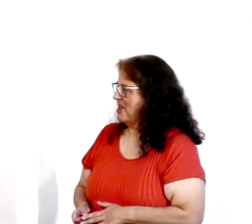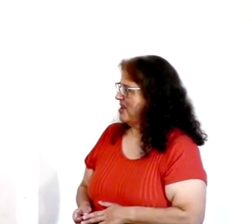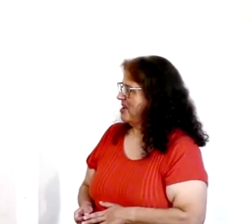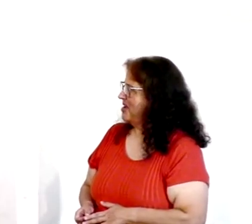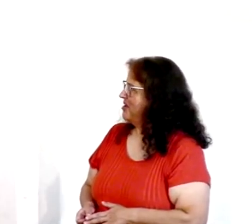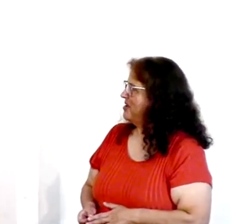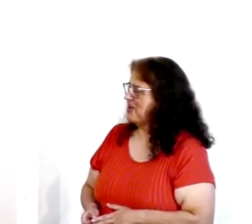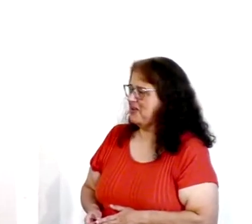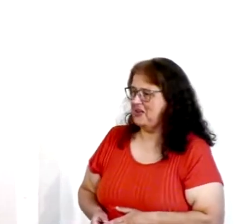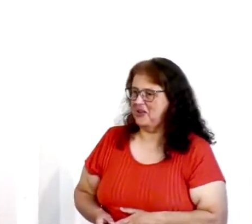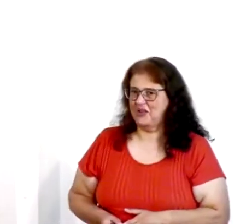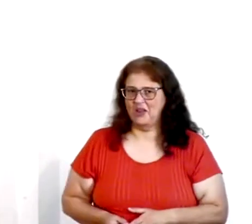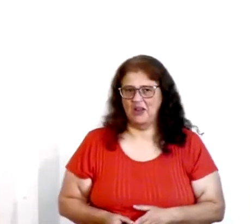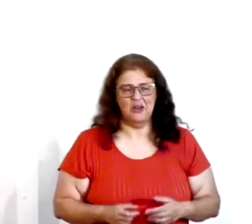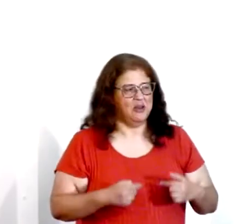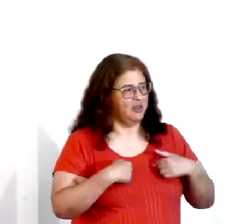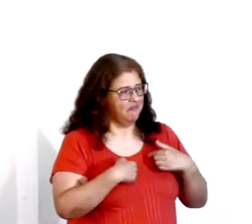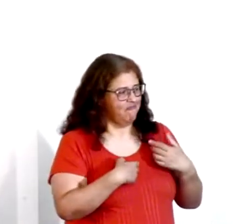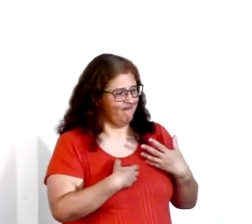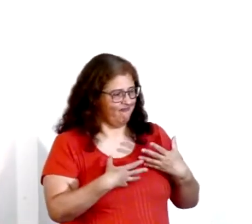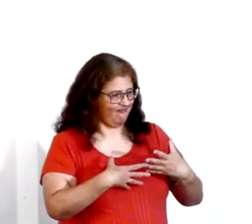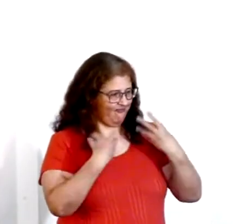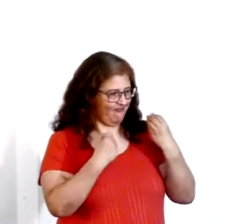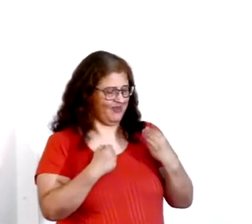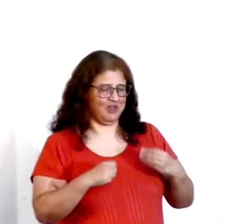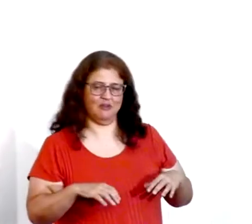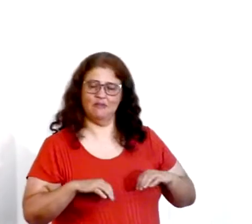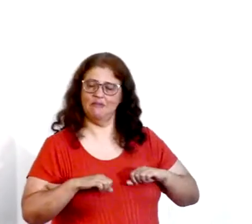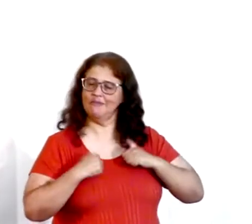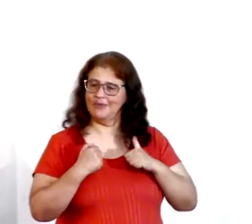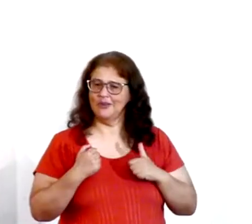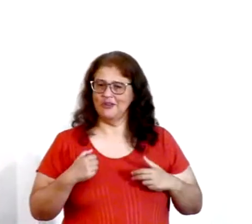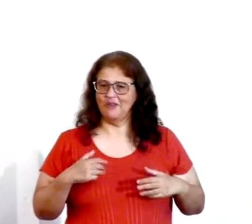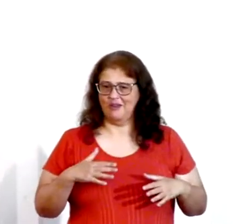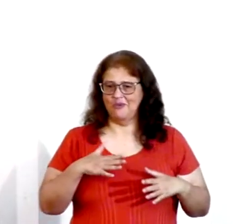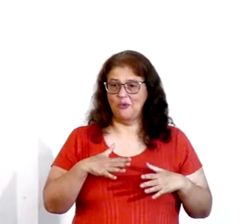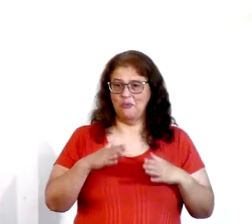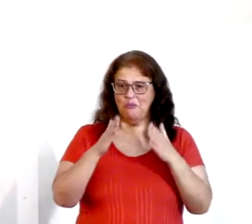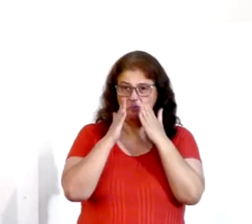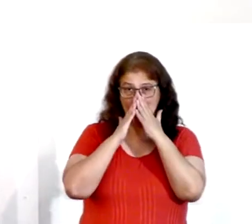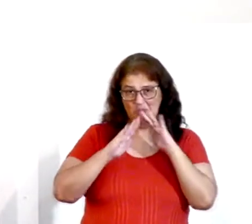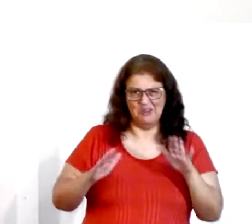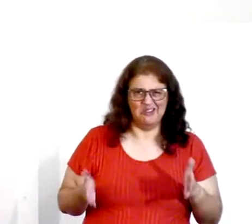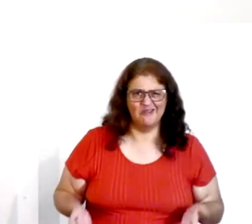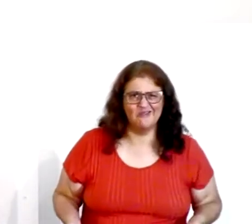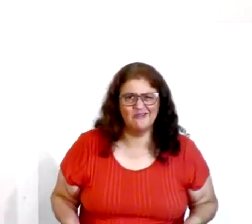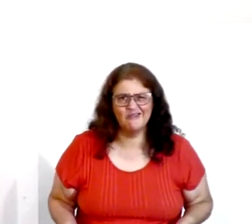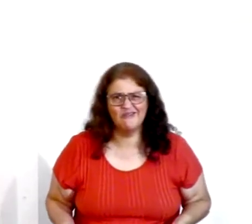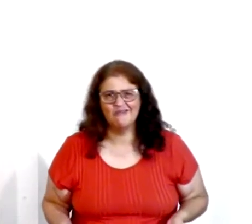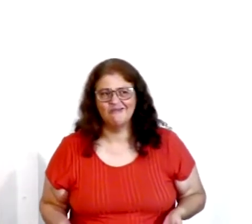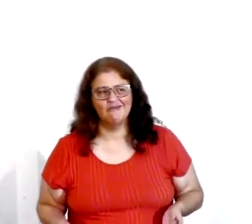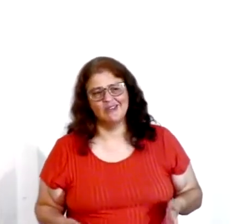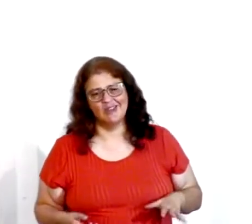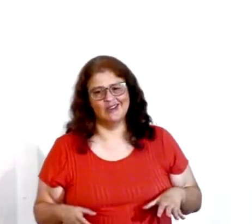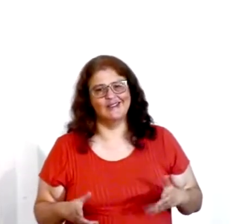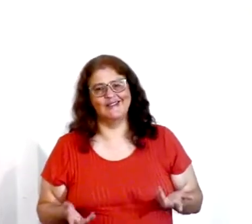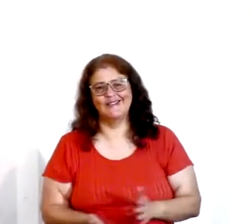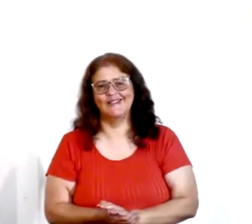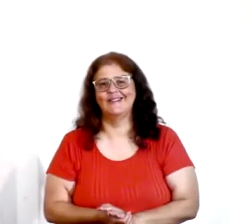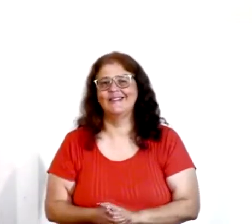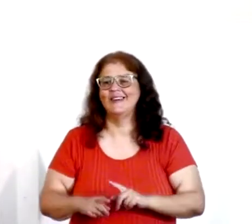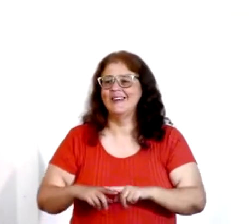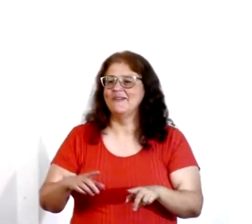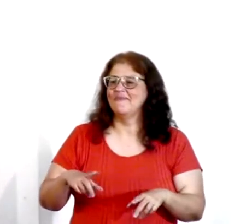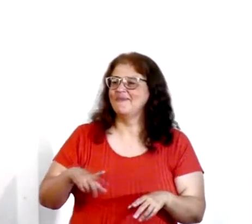porque os seus pecados o cegavam para o entendimento. Esse salmo faz com que cada um de nós